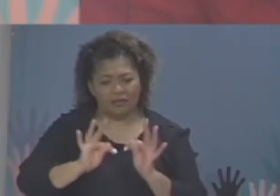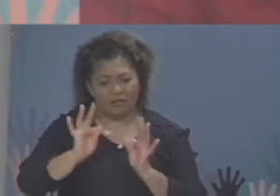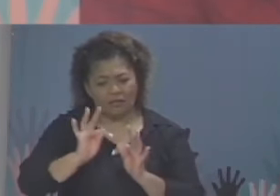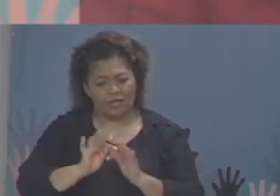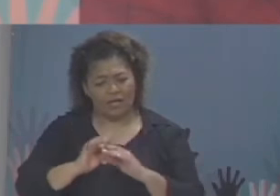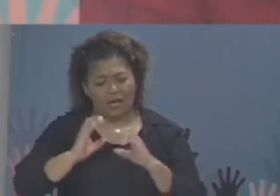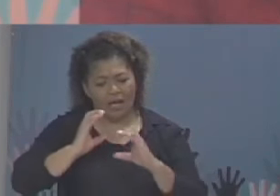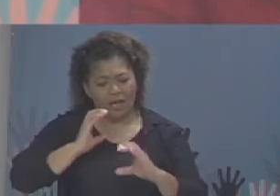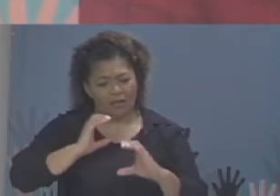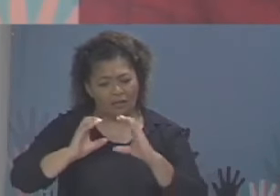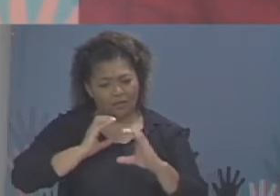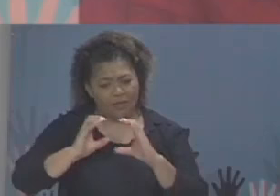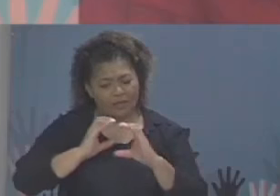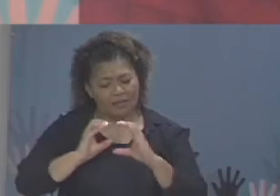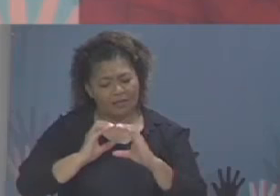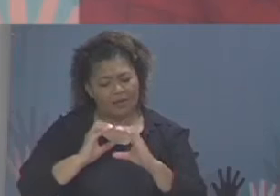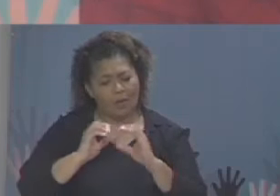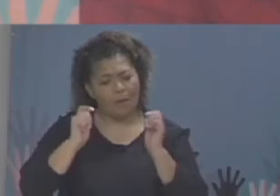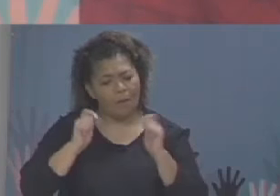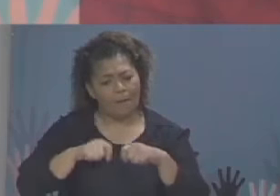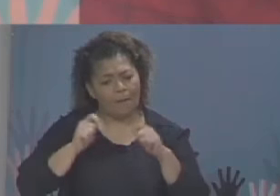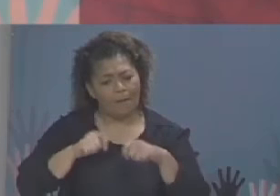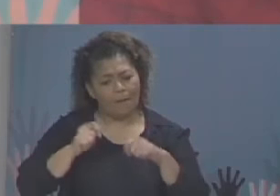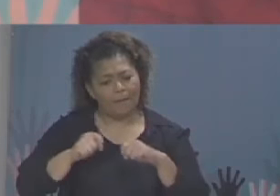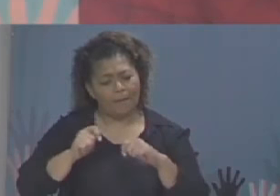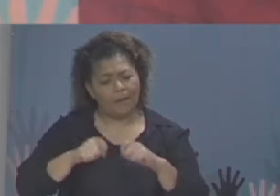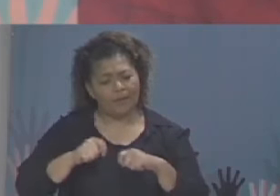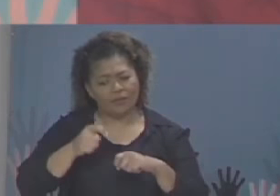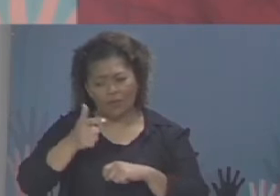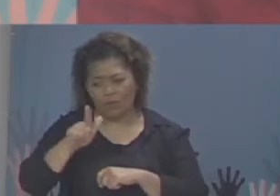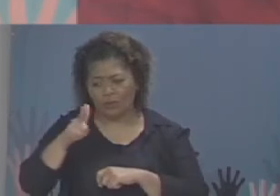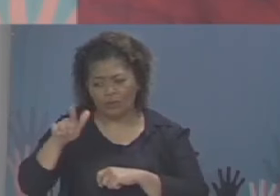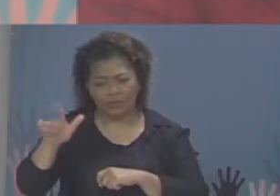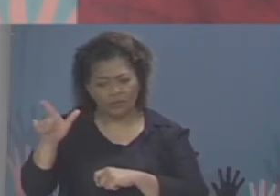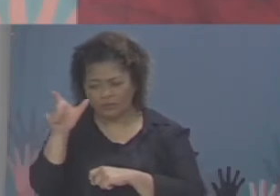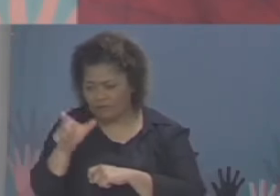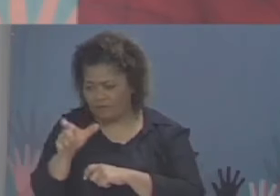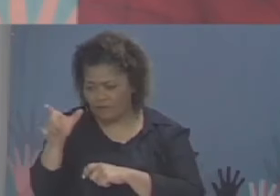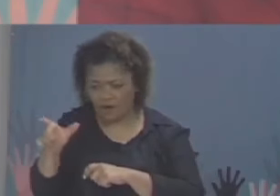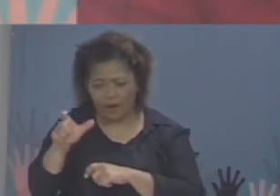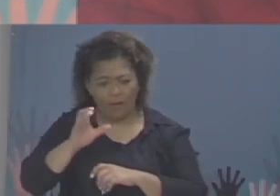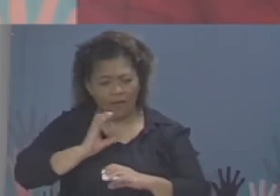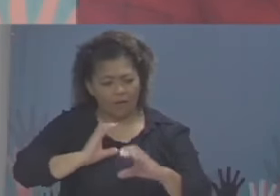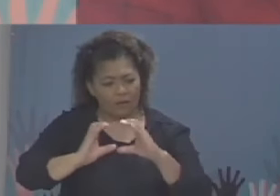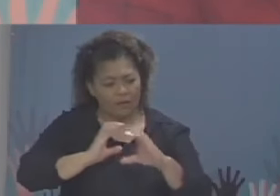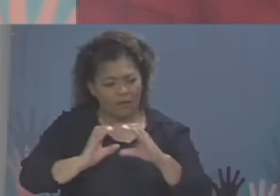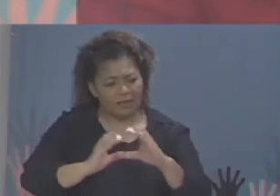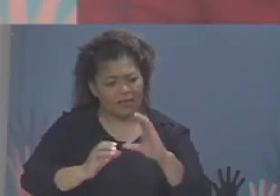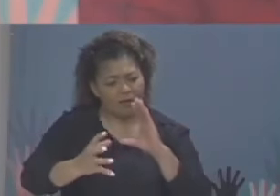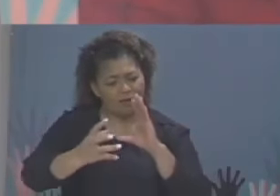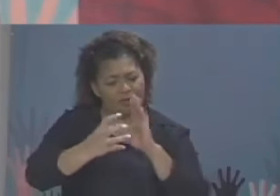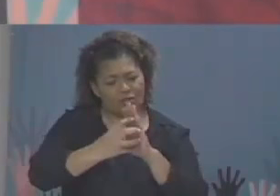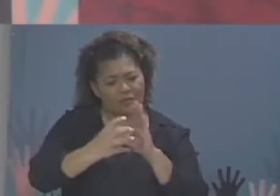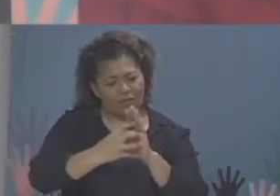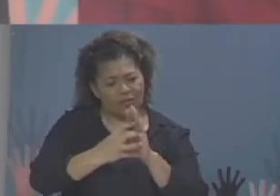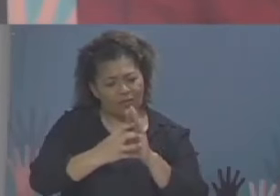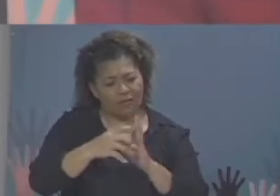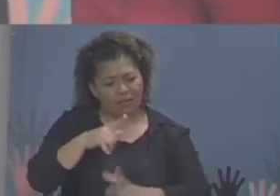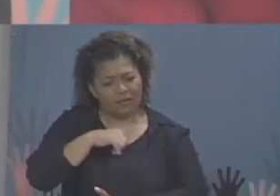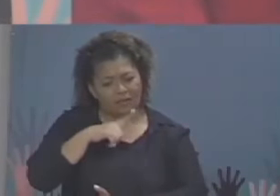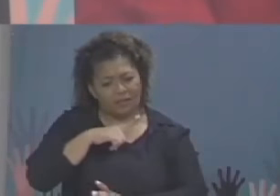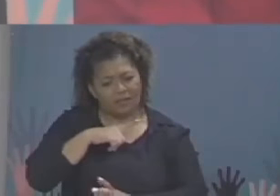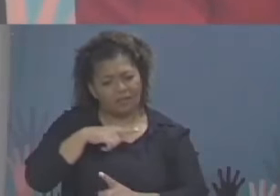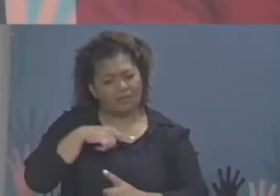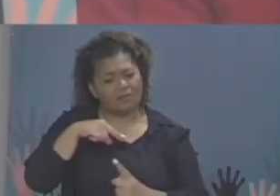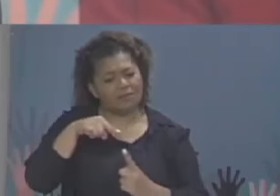elas nos permitirão cada vez mais outras formas de combinação de modelos. Nós temos um ponto